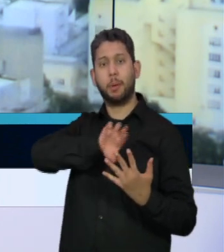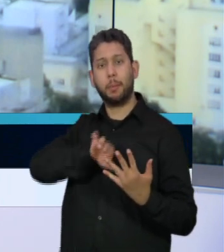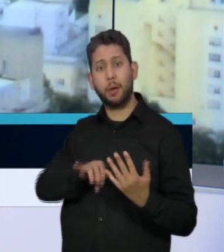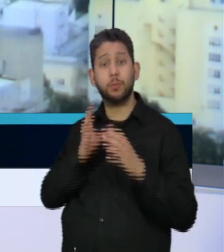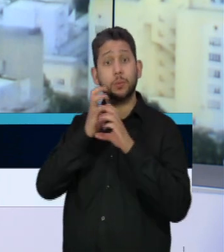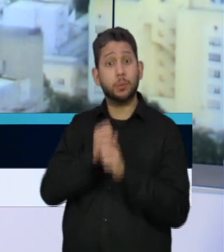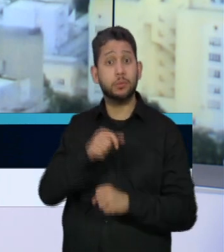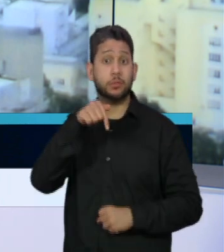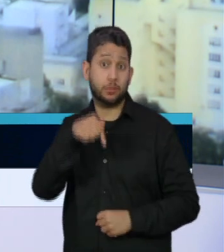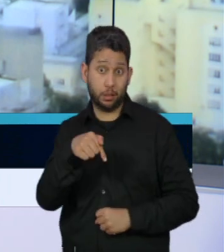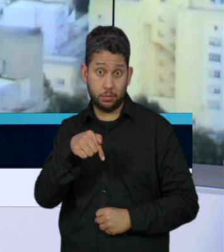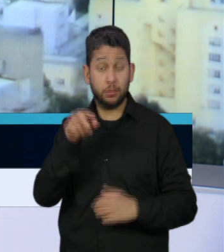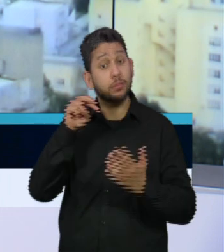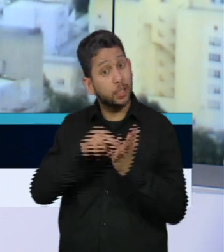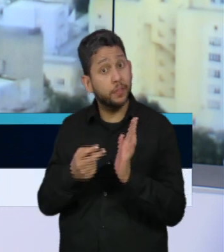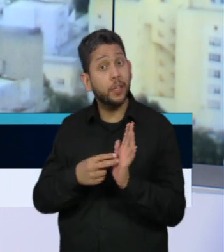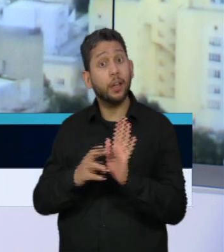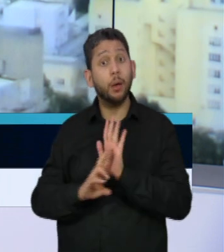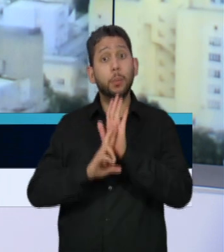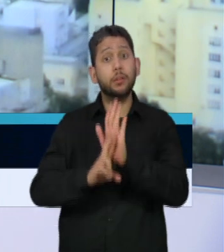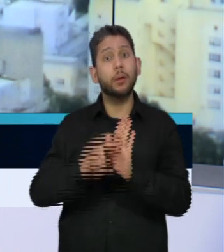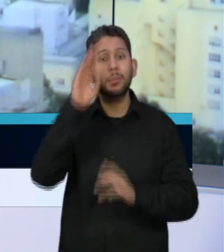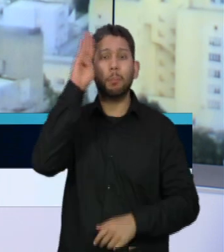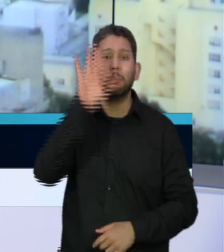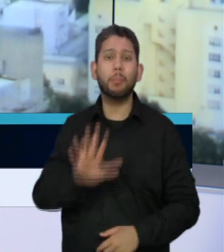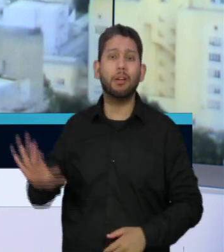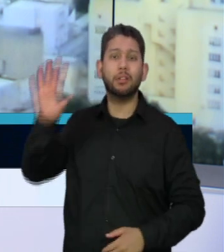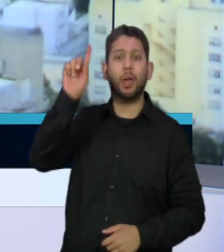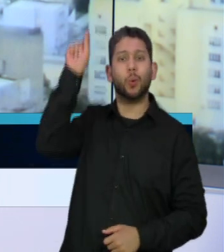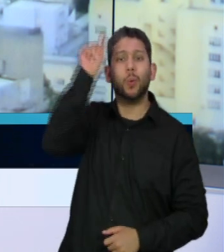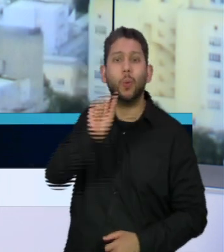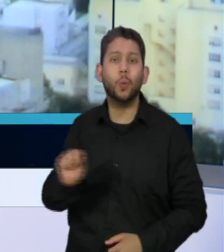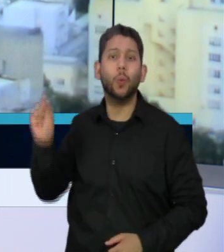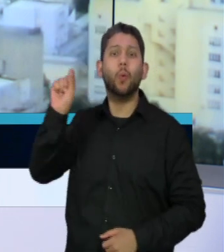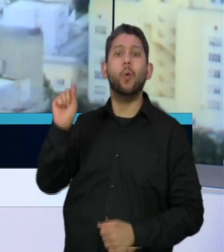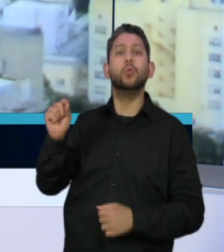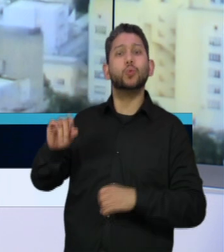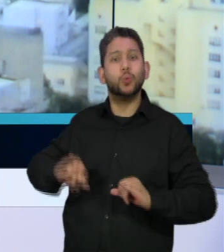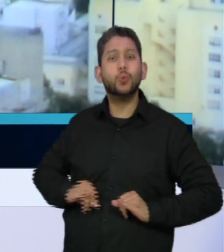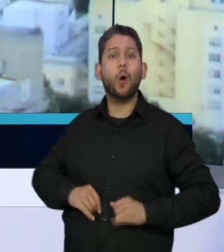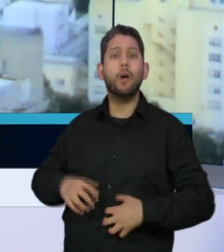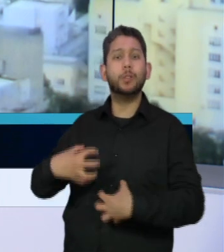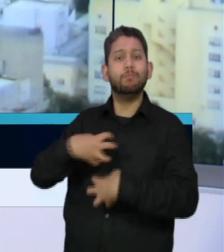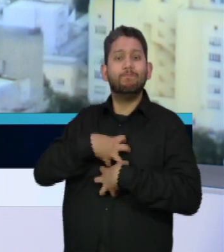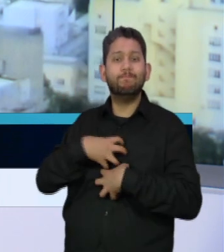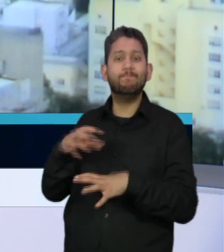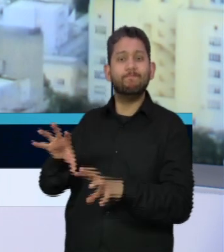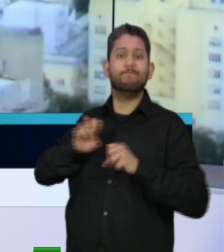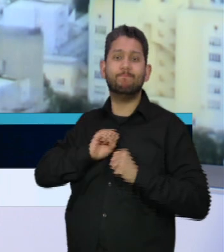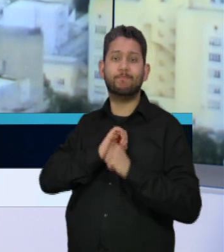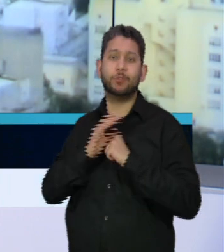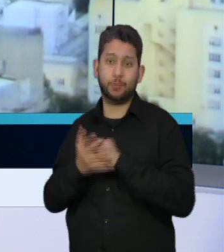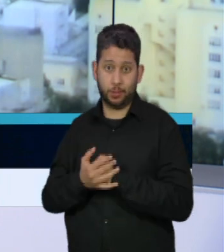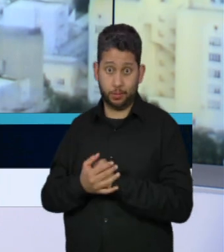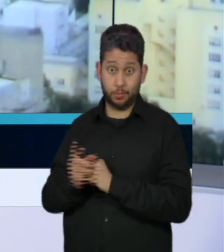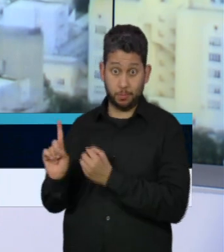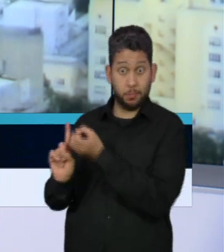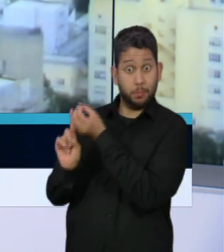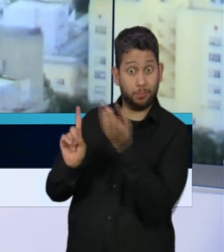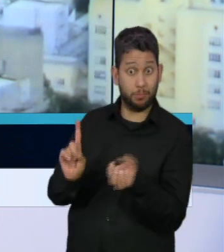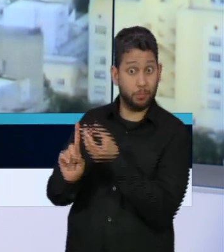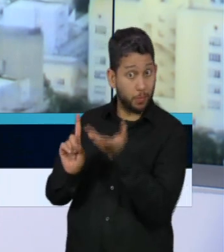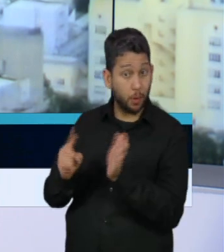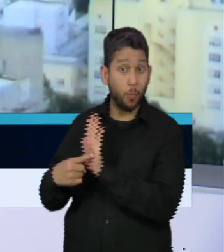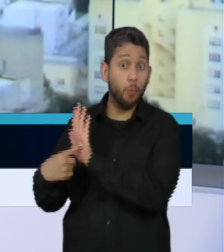representam milhares de brasileiros afetados de uma forma ou de outra pelo novo coronavírus. As oitivas retrataram o tamanho da tragédia